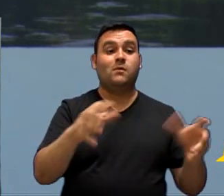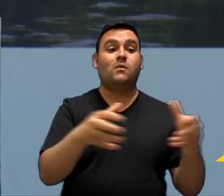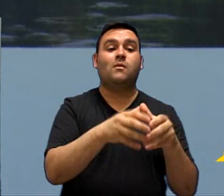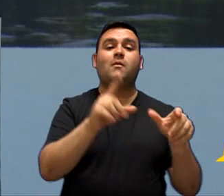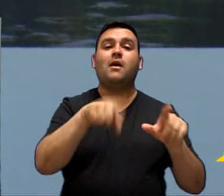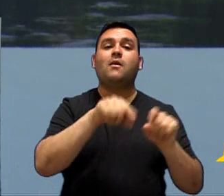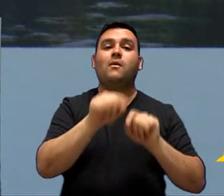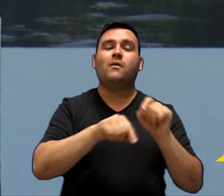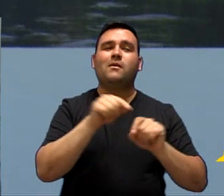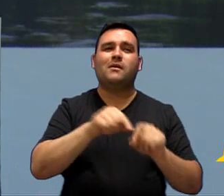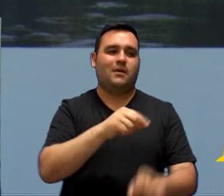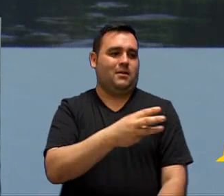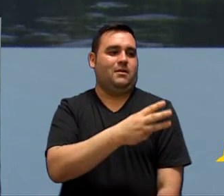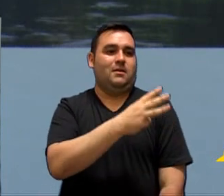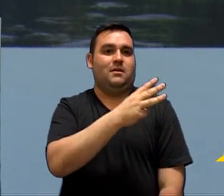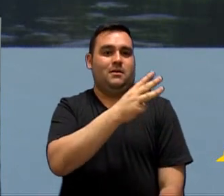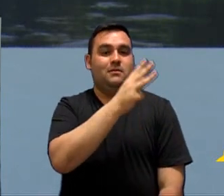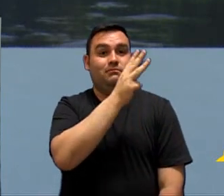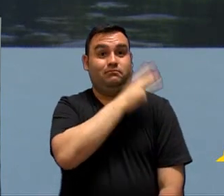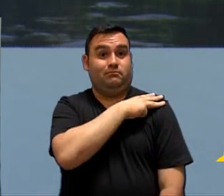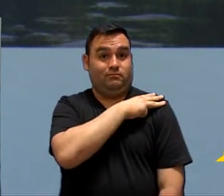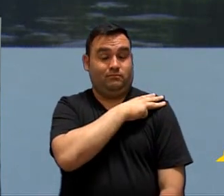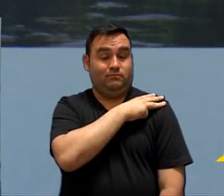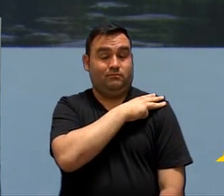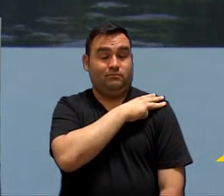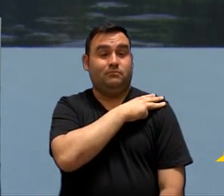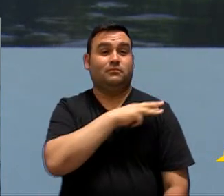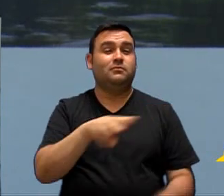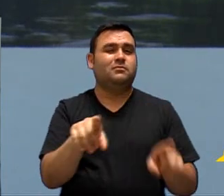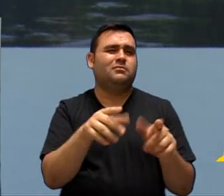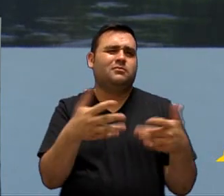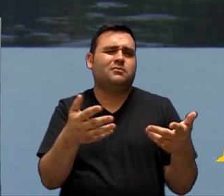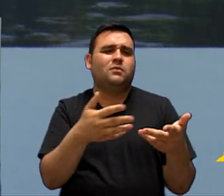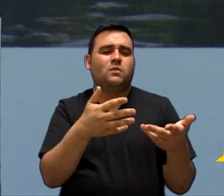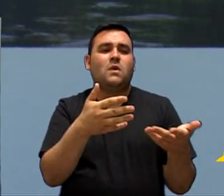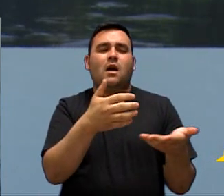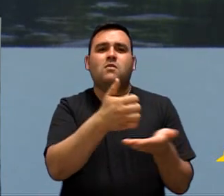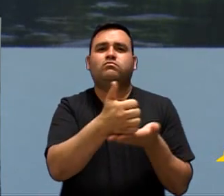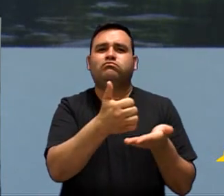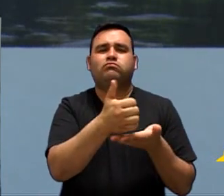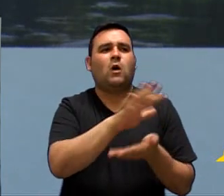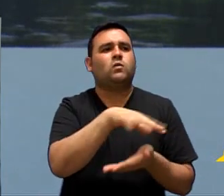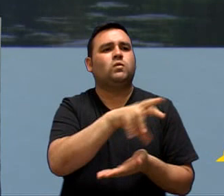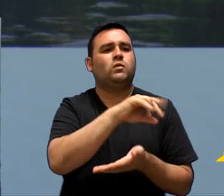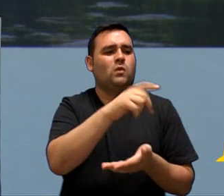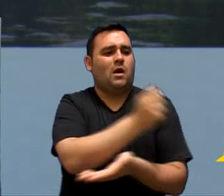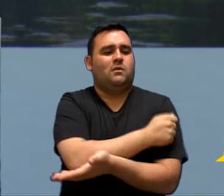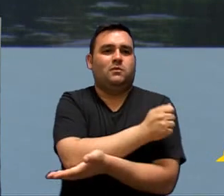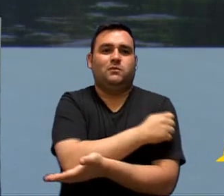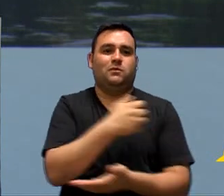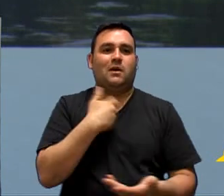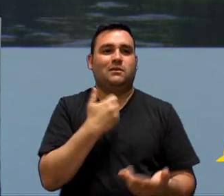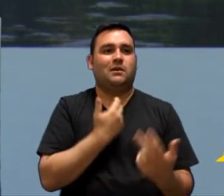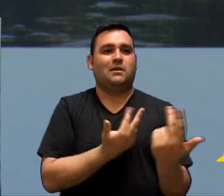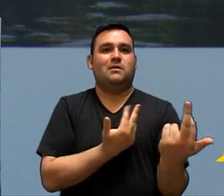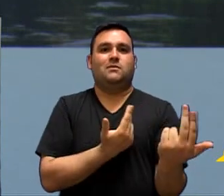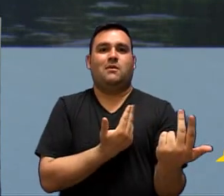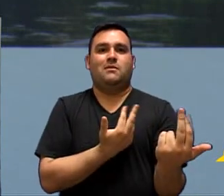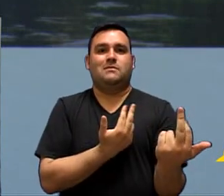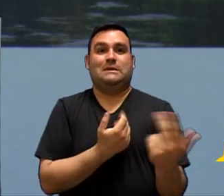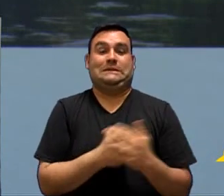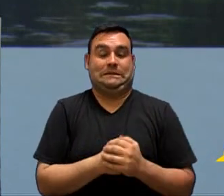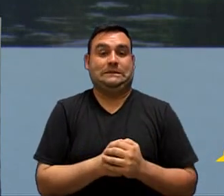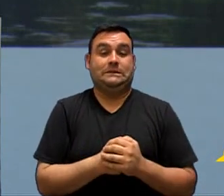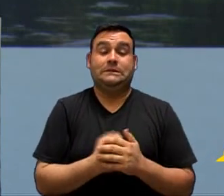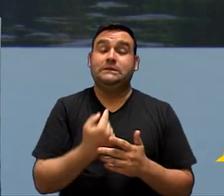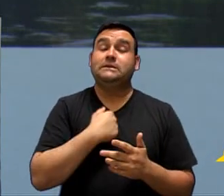turmas eram turmas de terceiro ano de ensino médio, então, basicamente, os meus alunos tinham a mesma idade que eu.